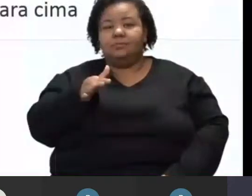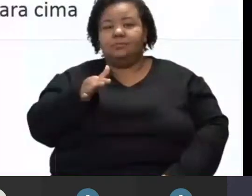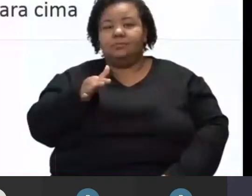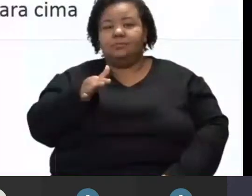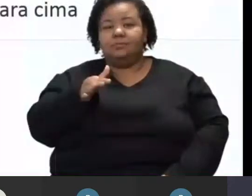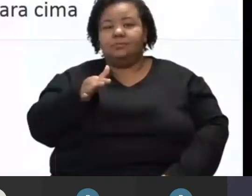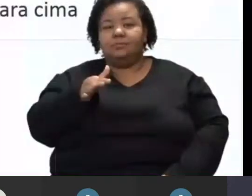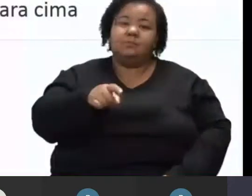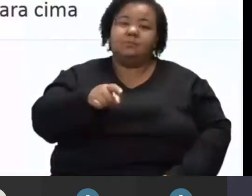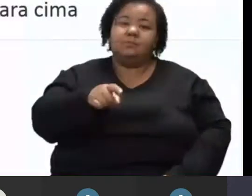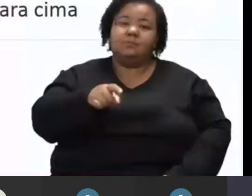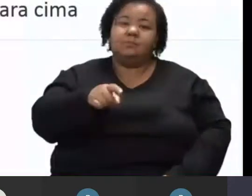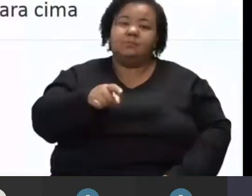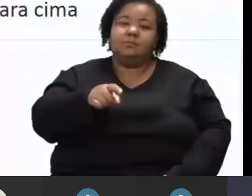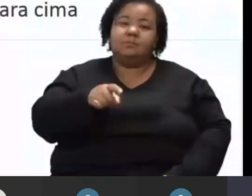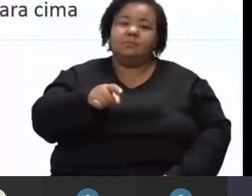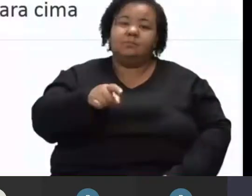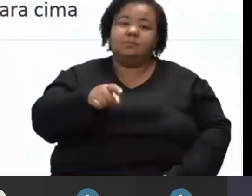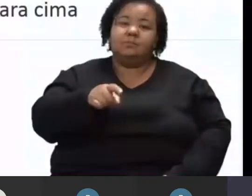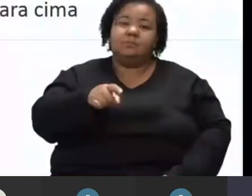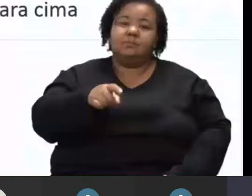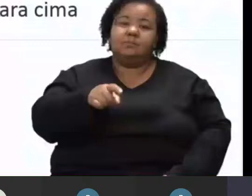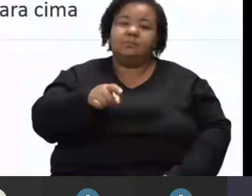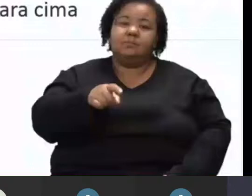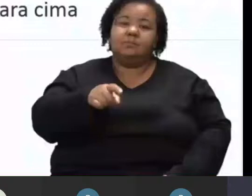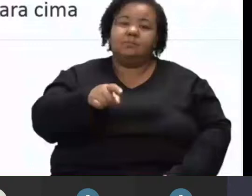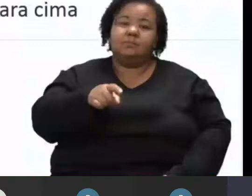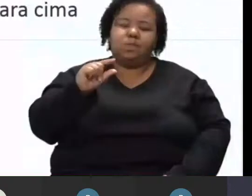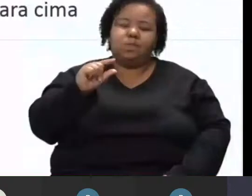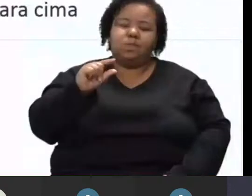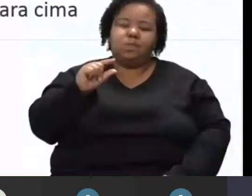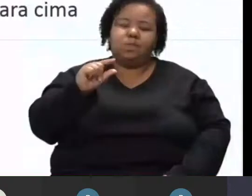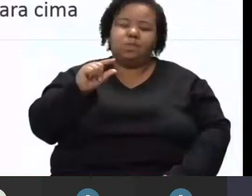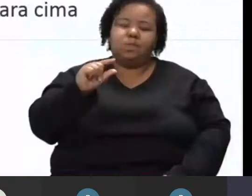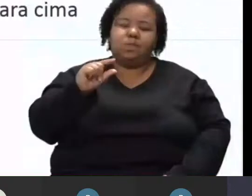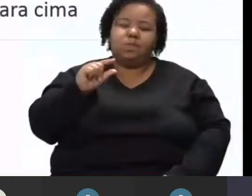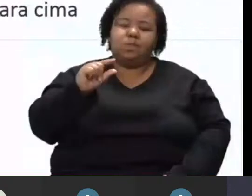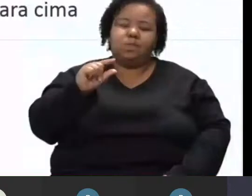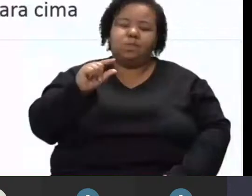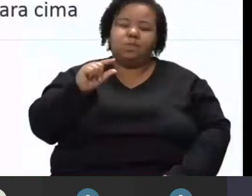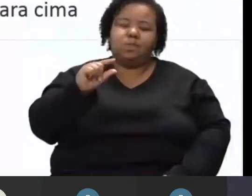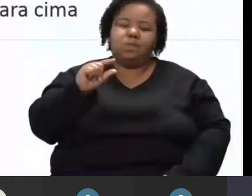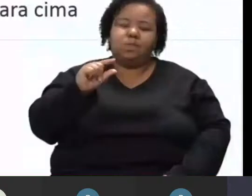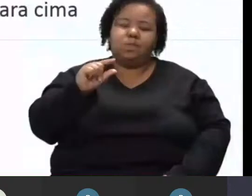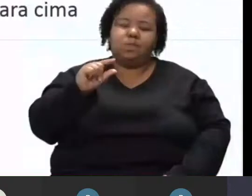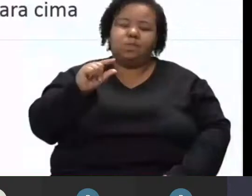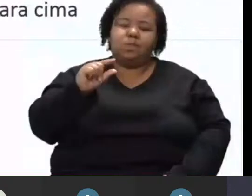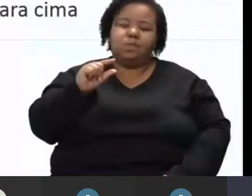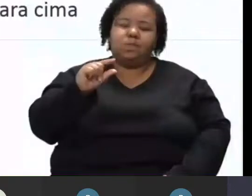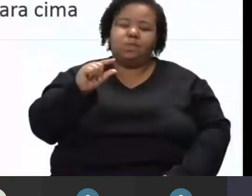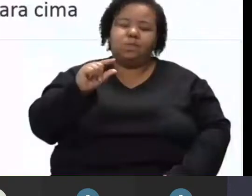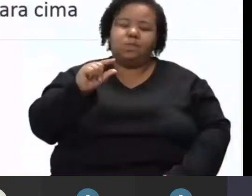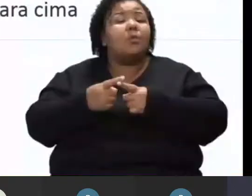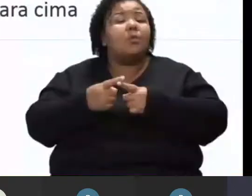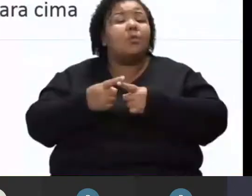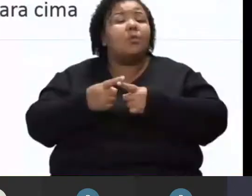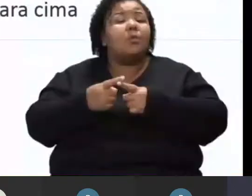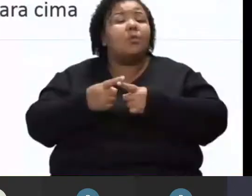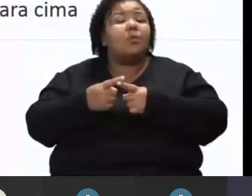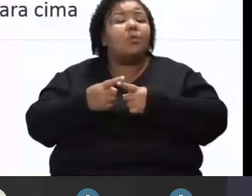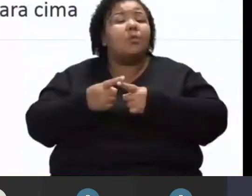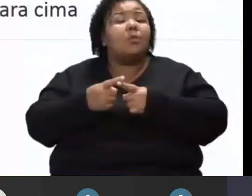placa, tá? Por que você não pode verter mais do que 20 ml? Porque se você verte mais do que 20 ml, o que acontece? Ele vai